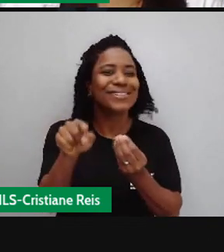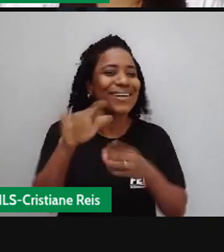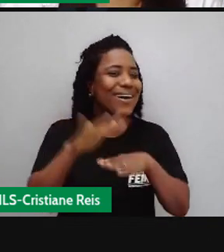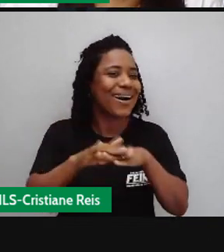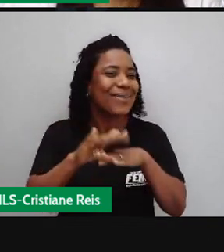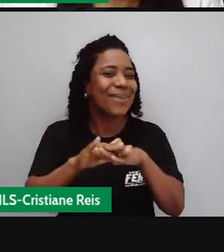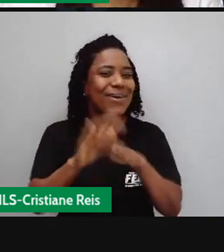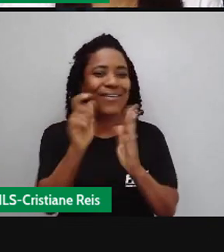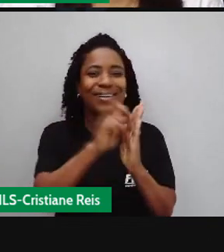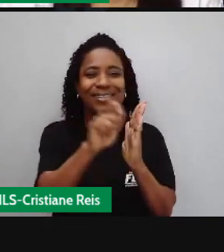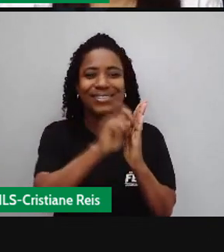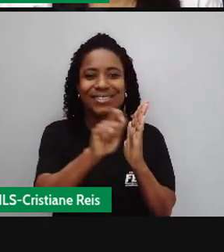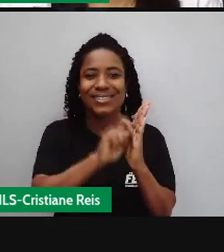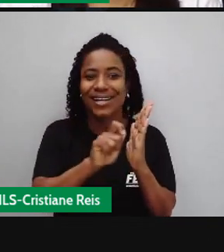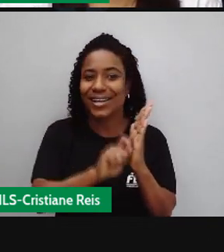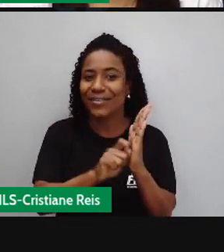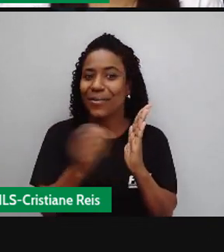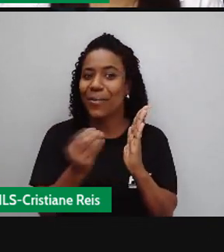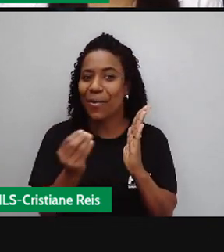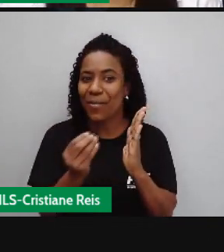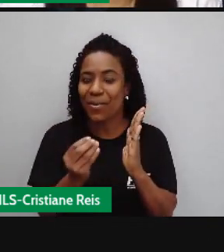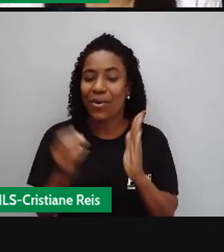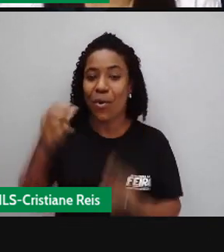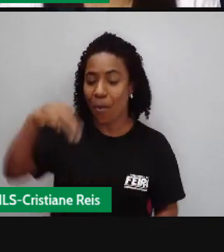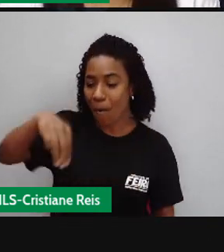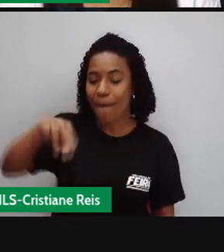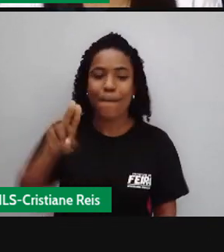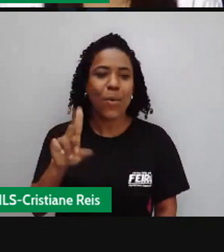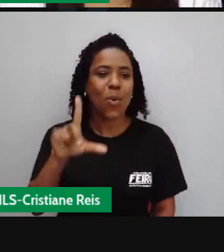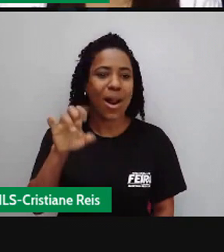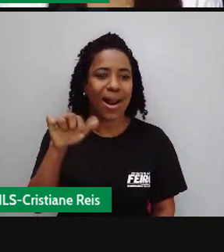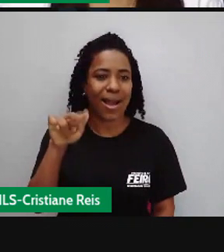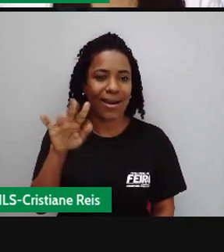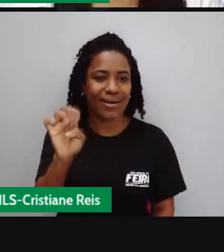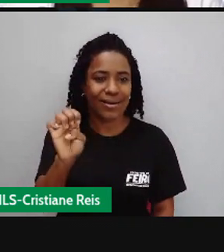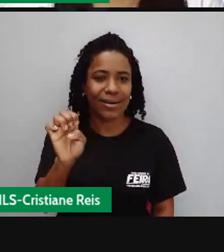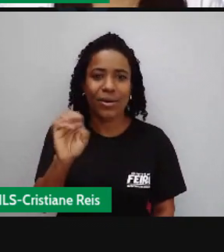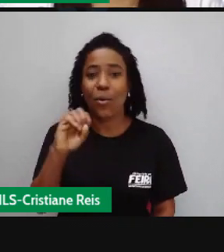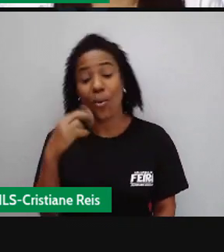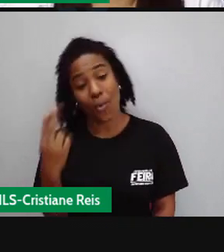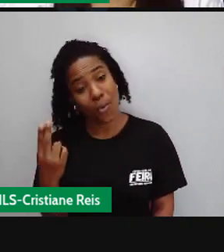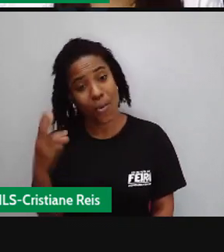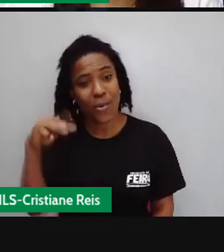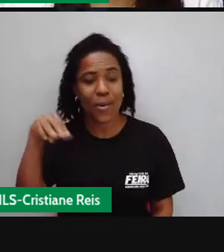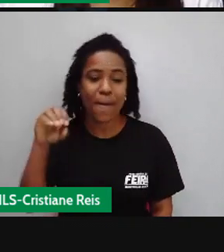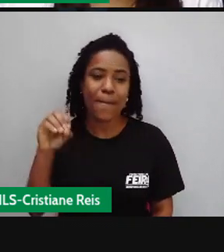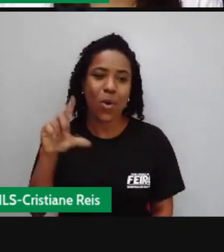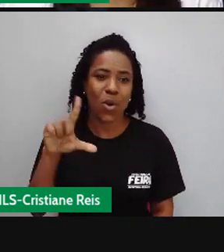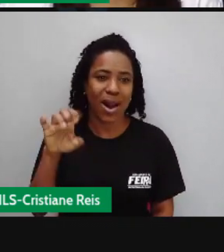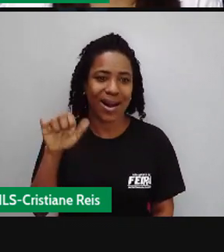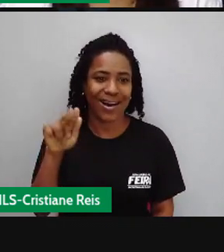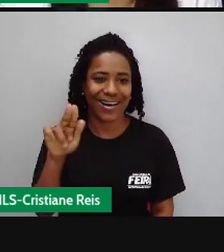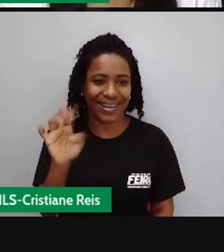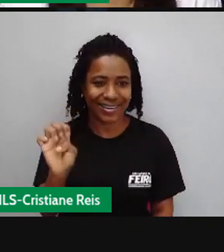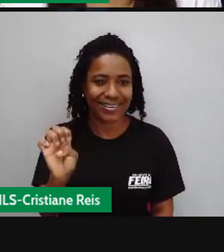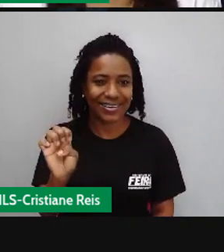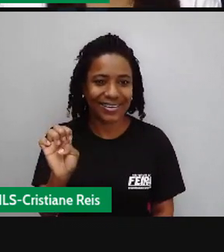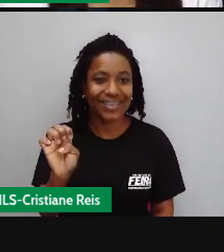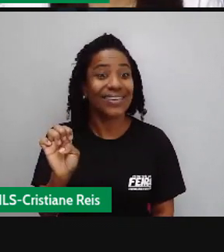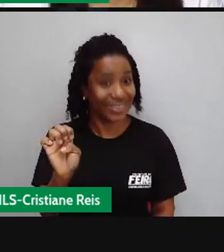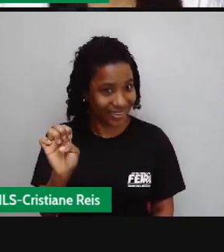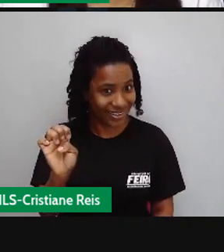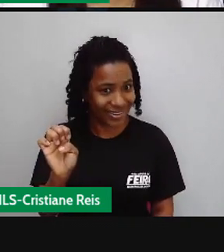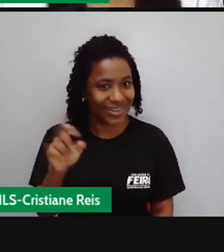ou moleque? Essa discussão é interessante porque a gente já começa observando, né,